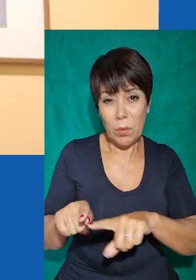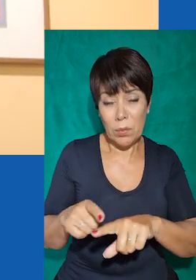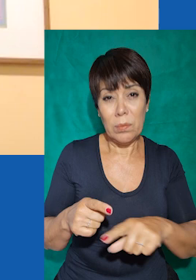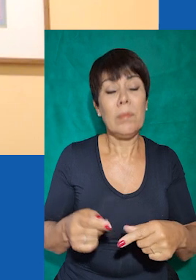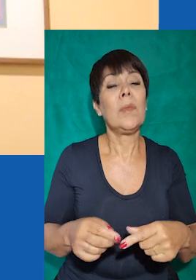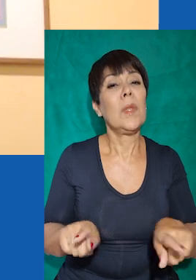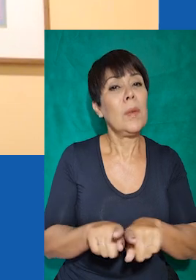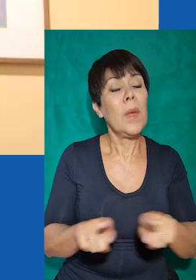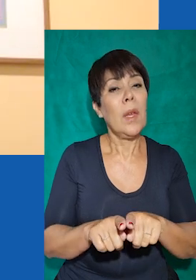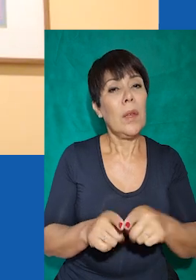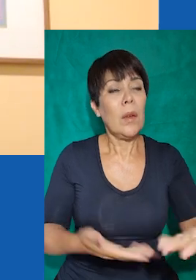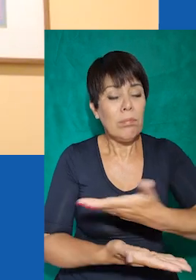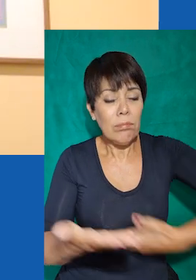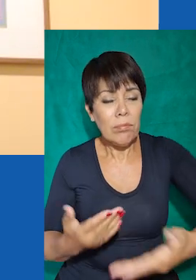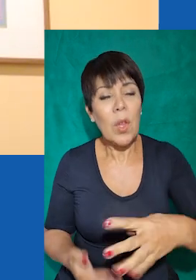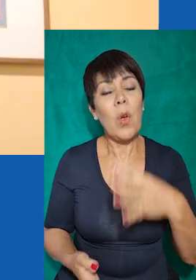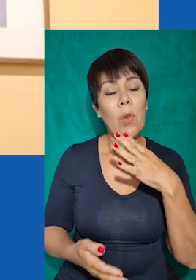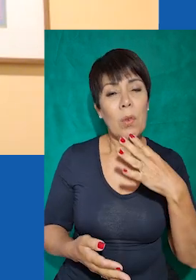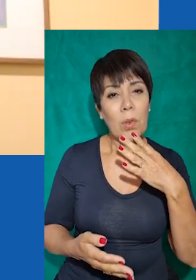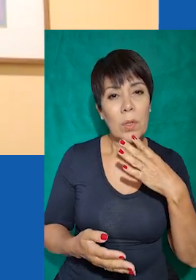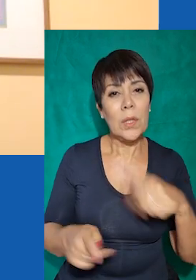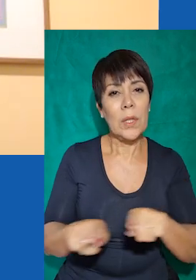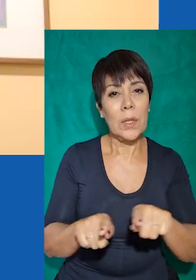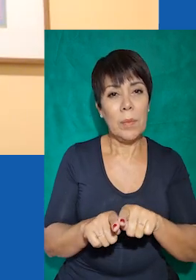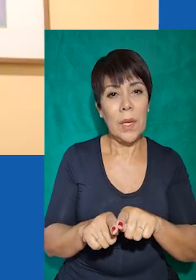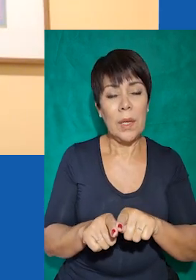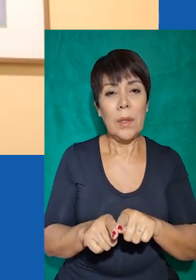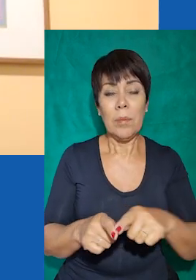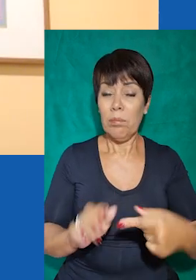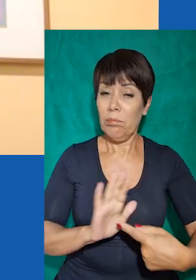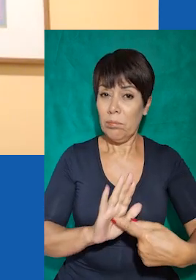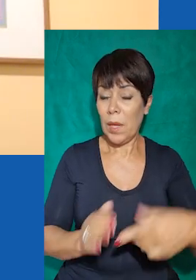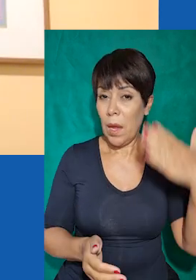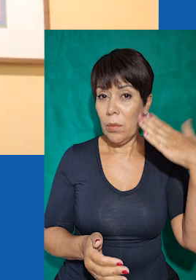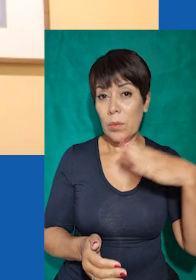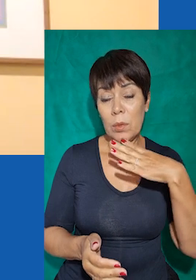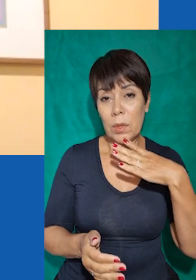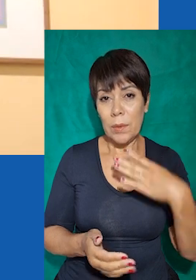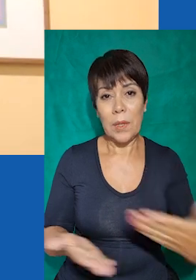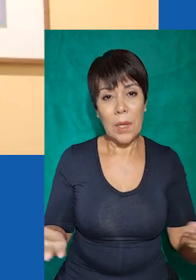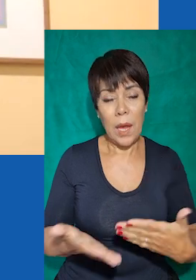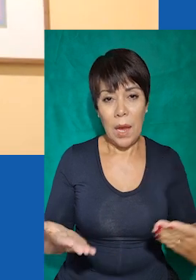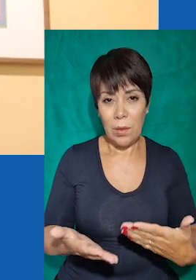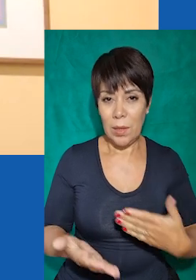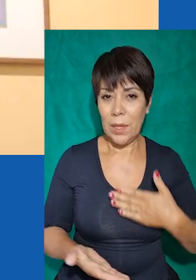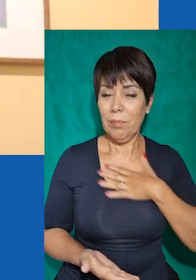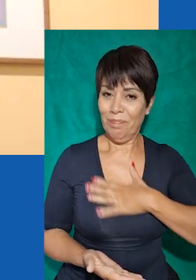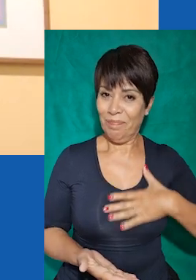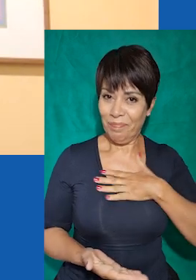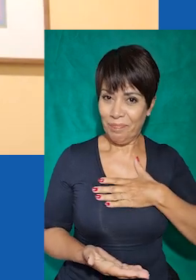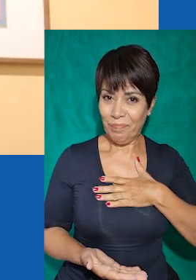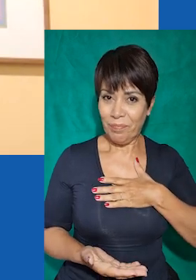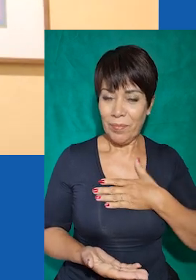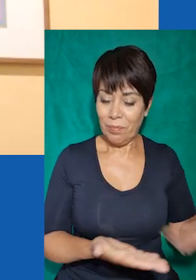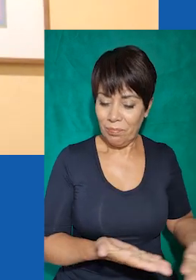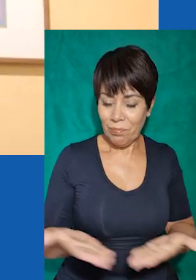conhecimento, com a troca e com a insubmissão dos saberes. Assim, passo a palavra com uma grande satisfação